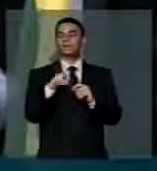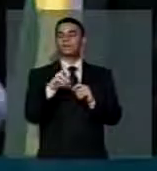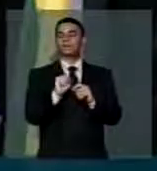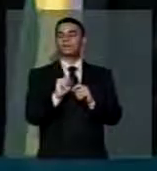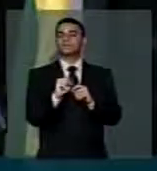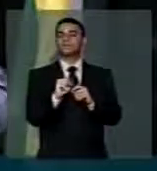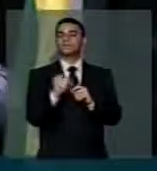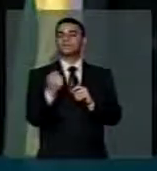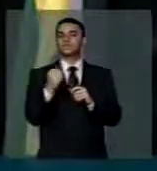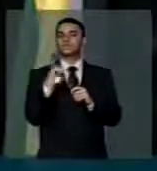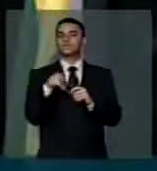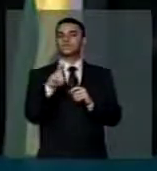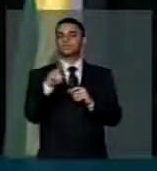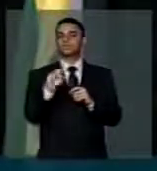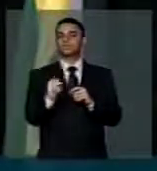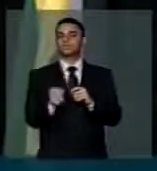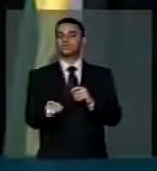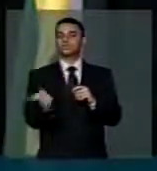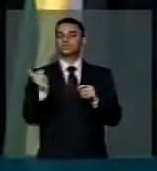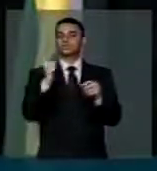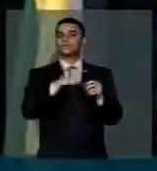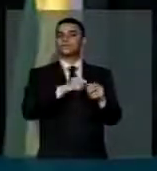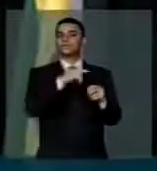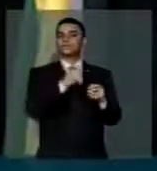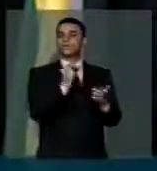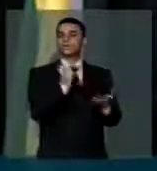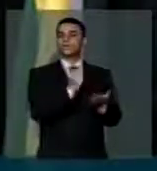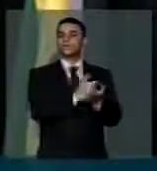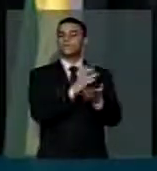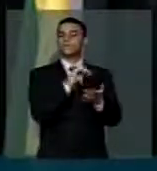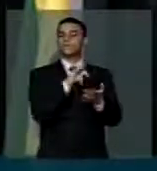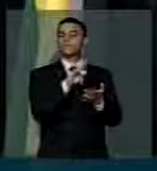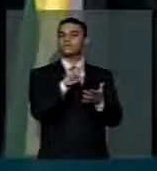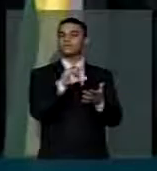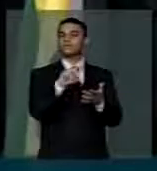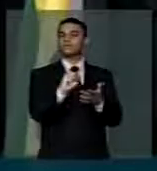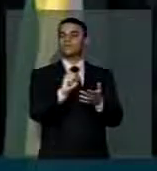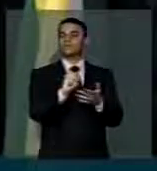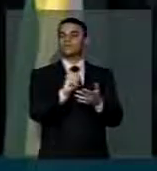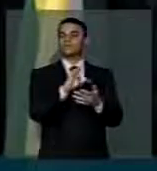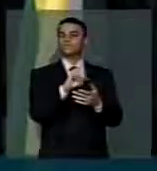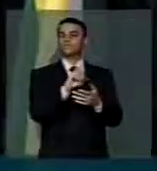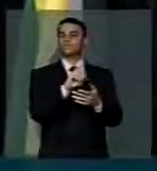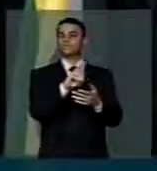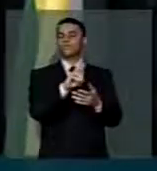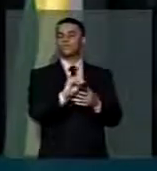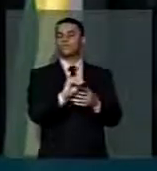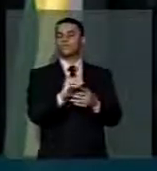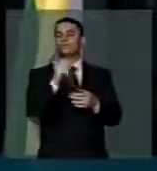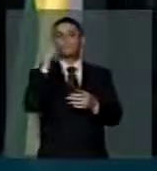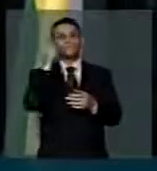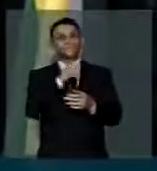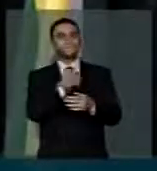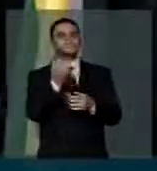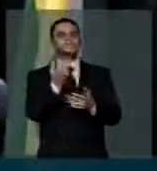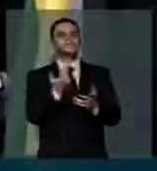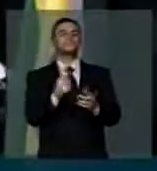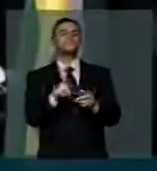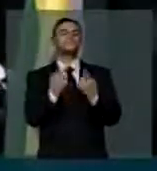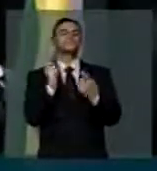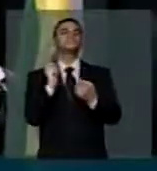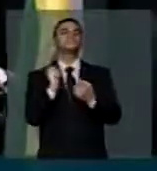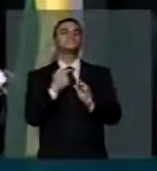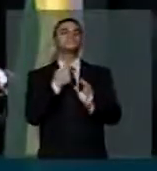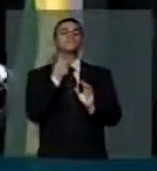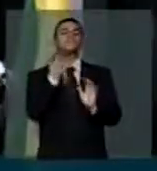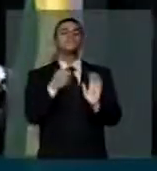mesmas corporações que vão lá no mercado comprar títulos do Tesouro, ganham nessa operação de especulação. E aqui o que